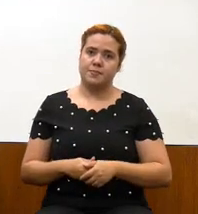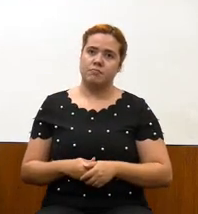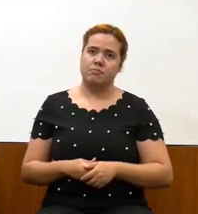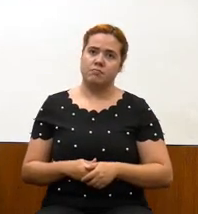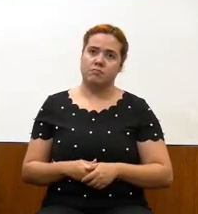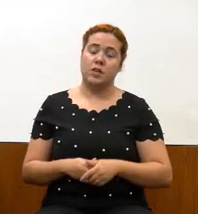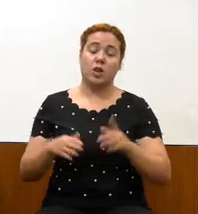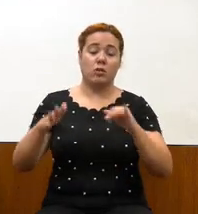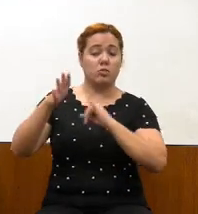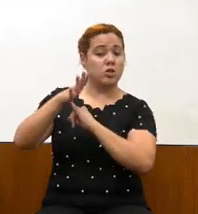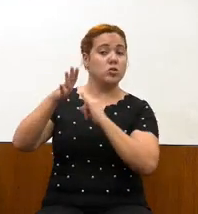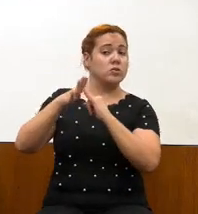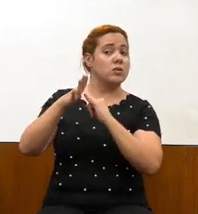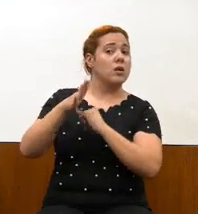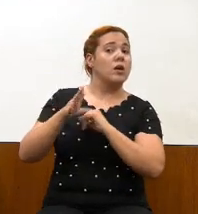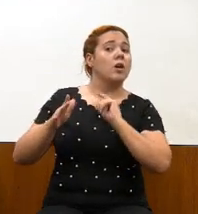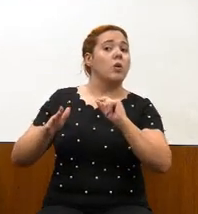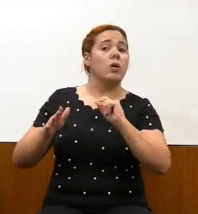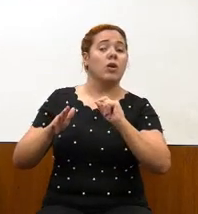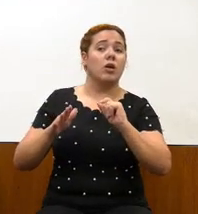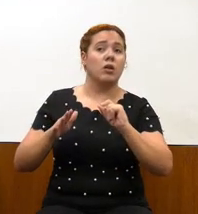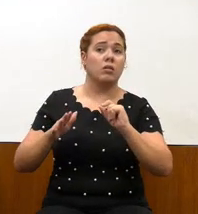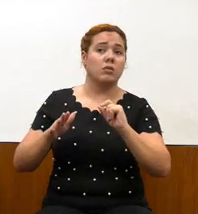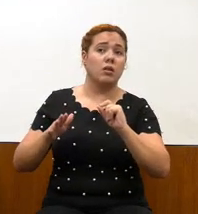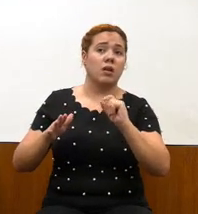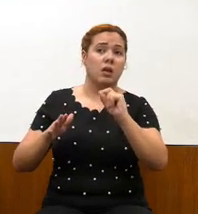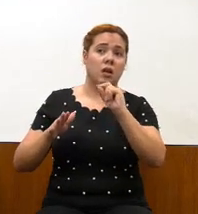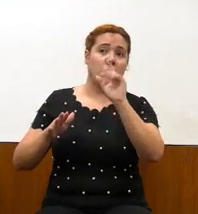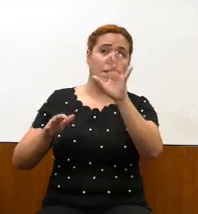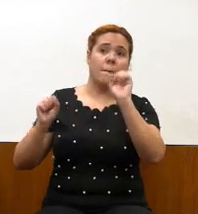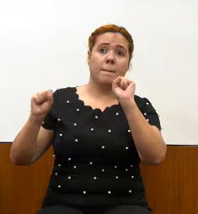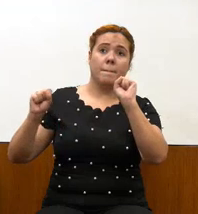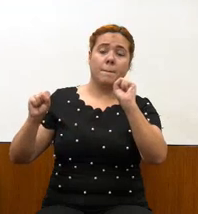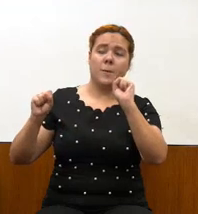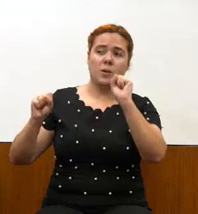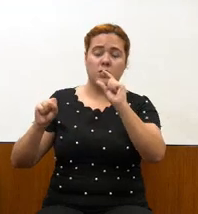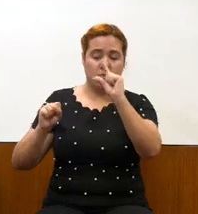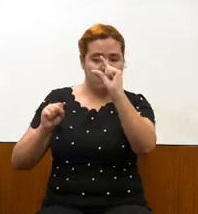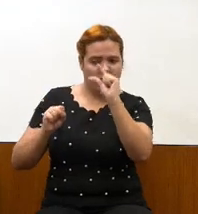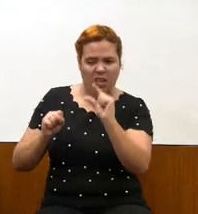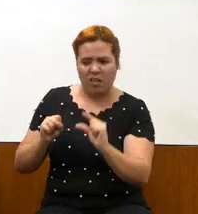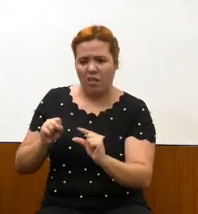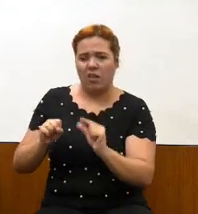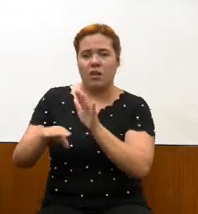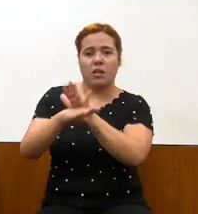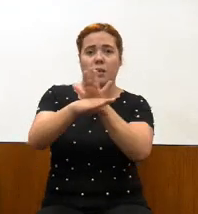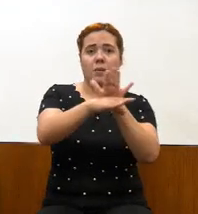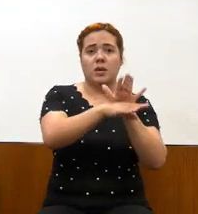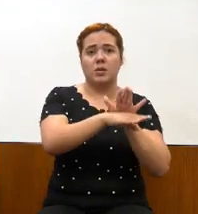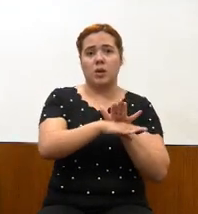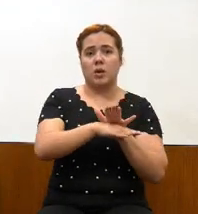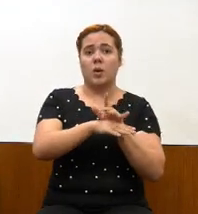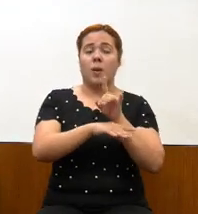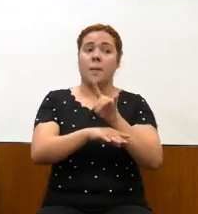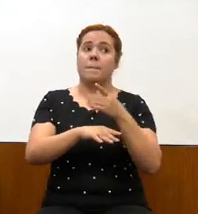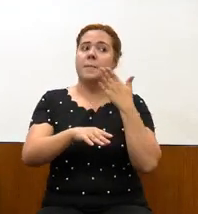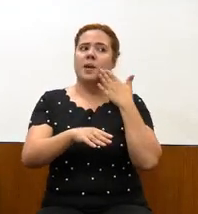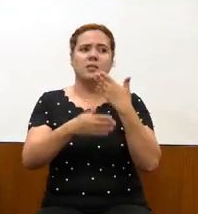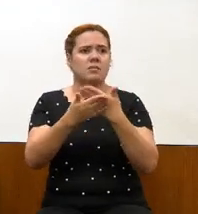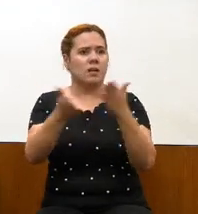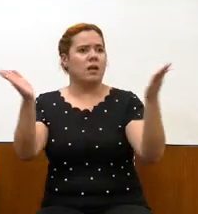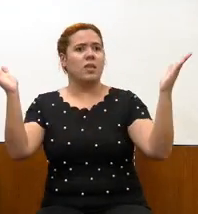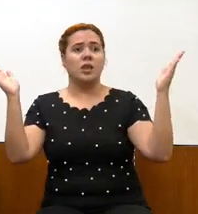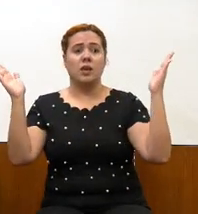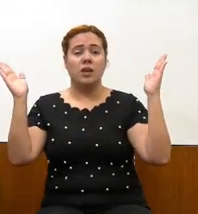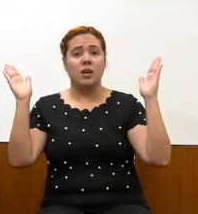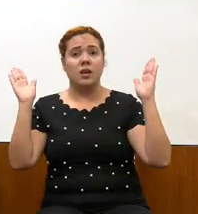enquanto ONG, ela pode ser inferior em relação à quantidade de população brasileira, mas na mídia ela é muito grande, o